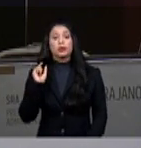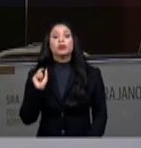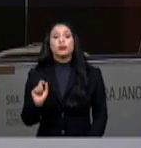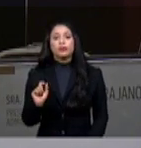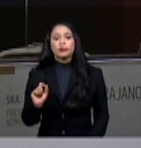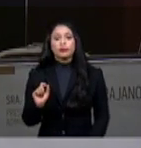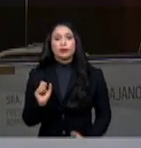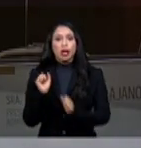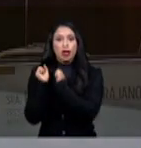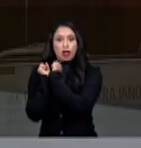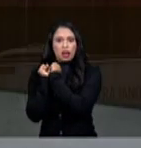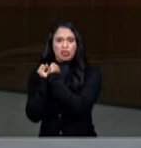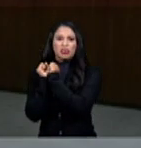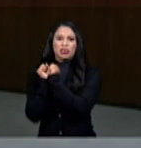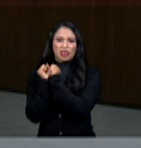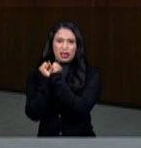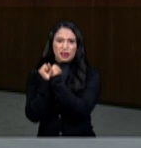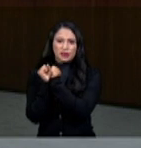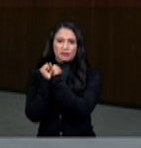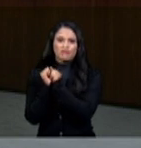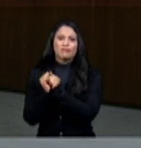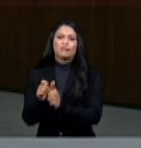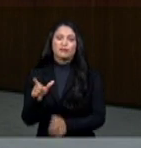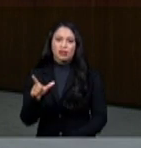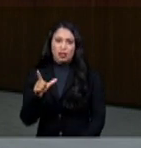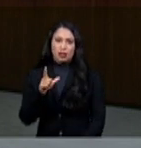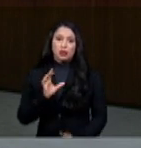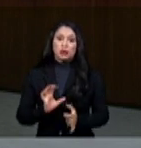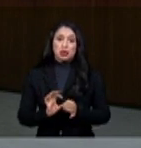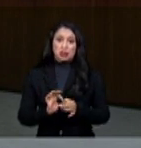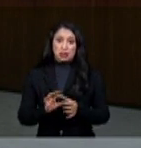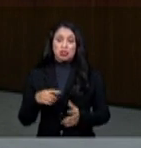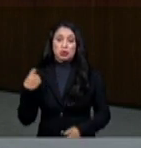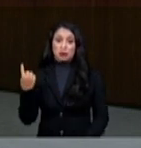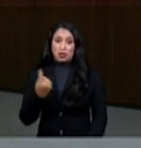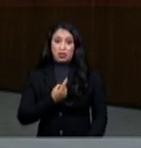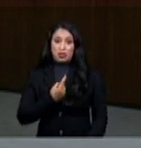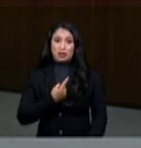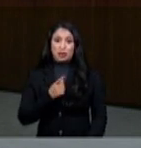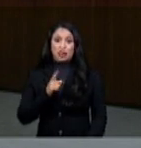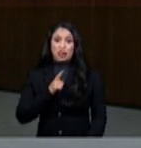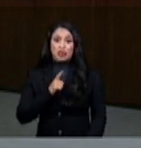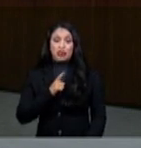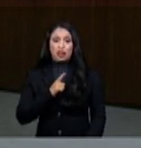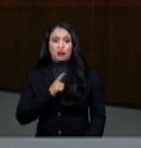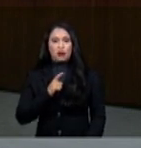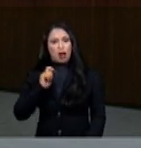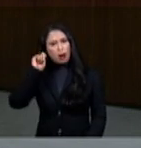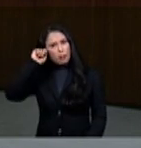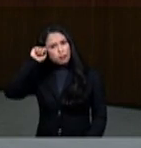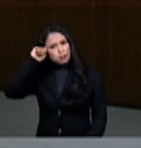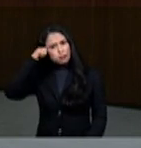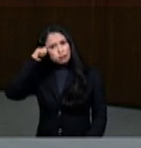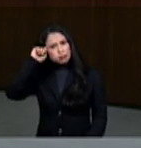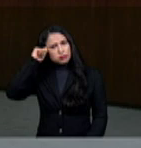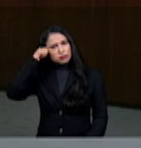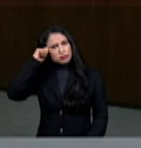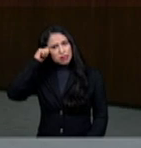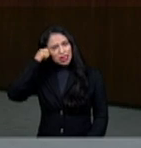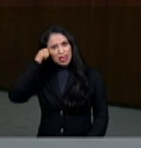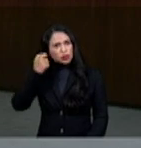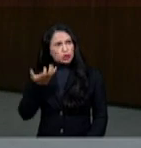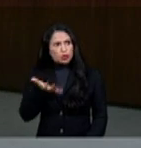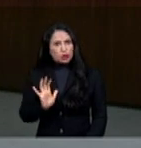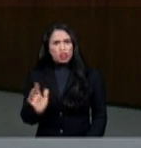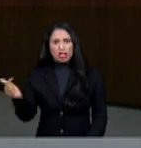O que é escravidão deixou para nós ela deixou muitos anos trouxe os negros na maioria sem querer